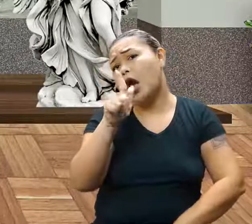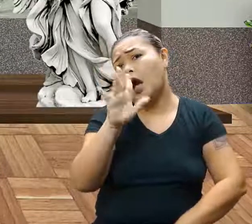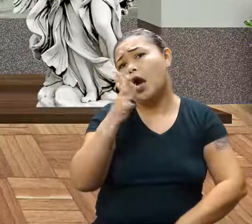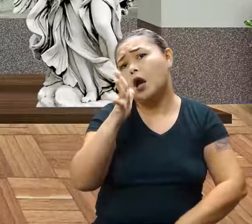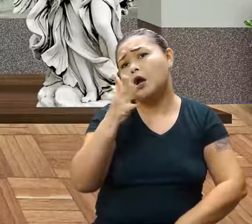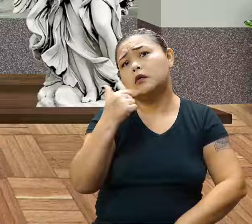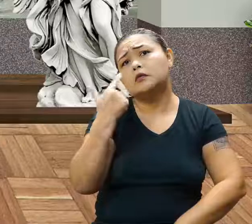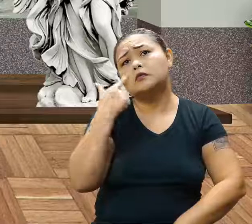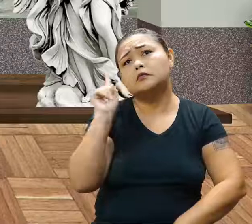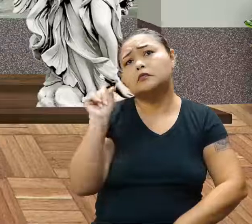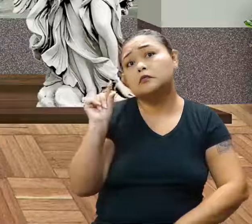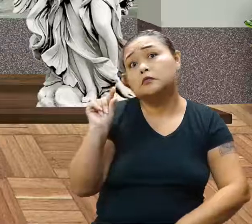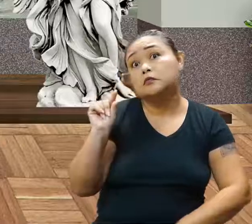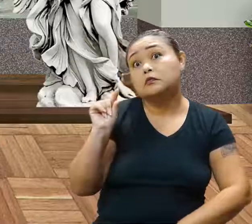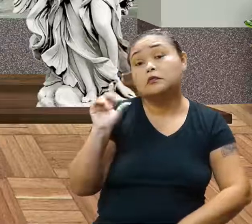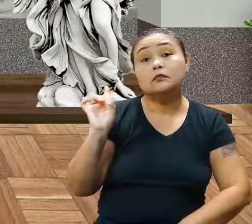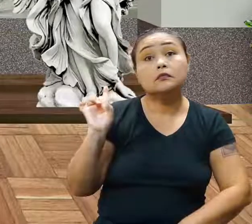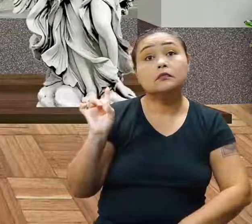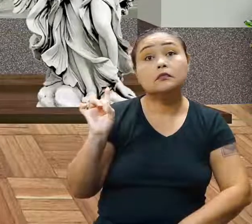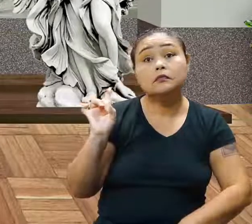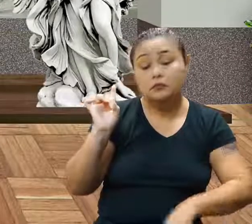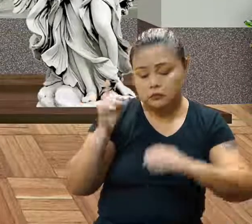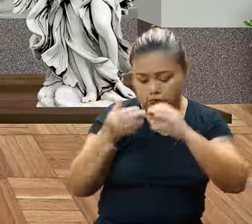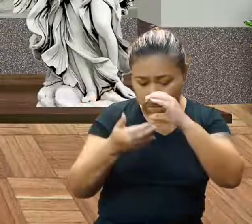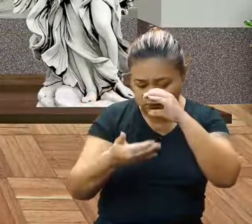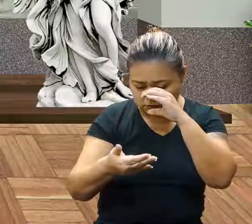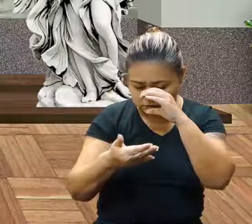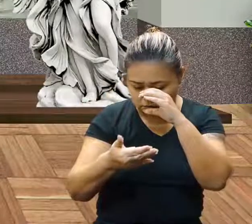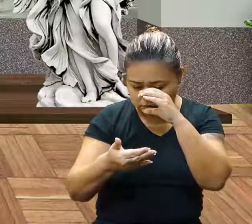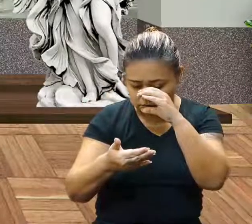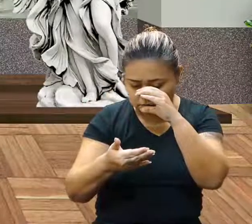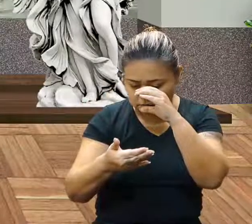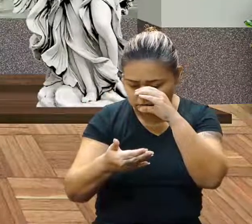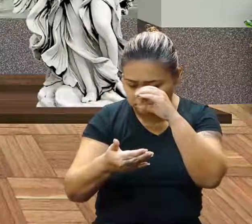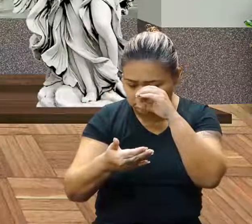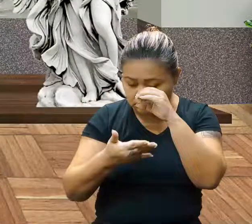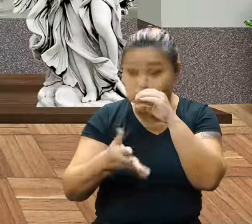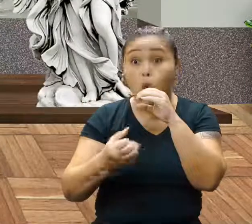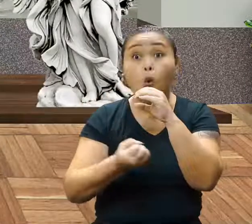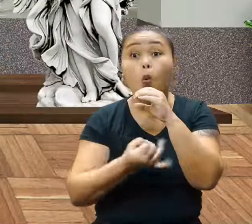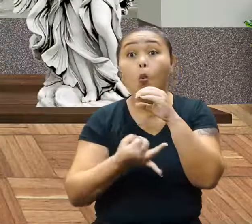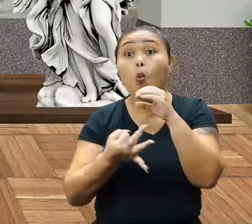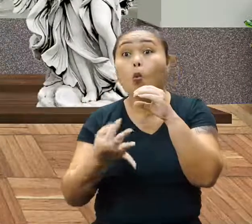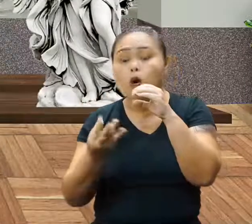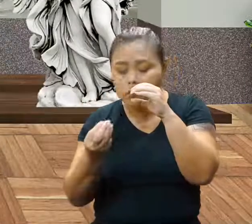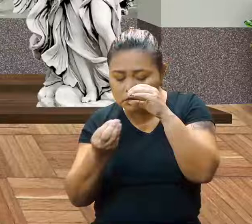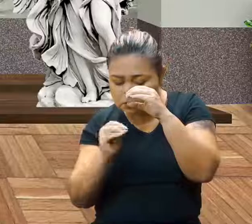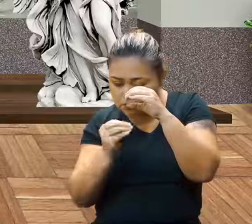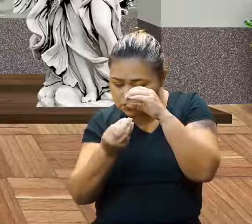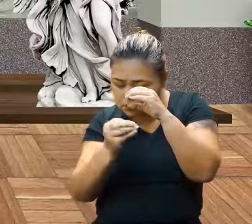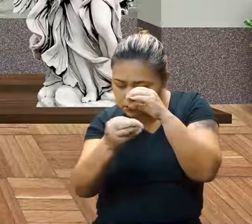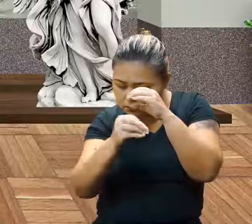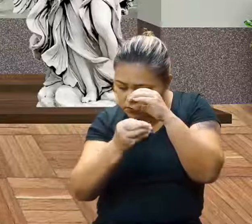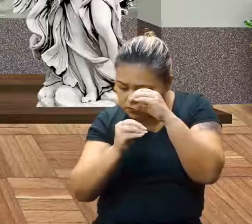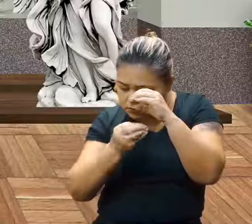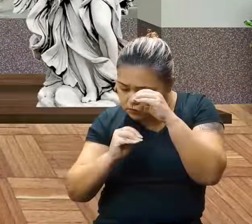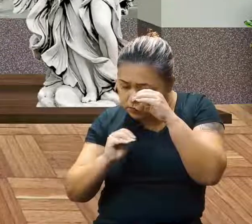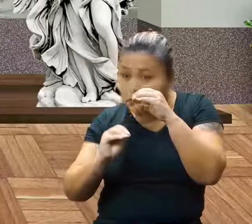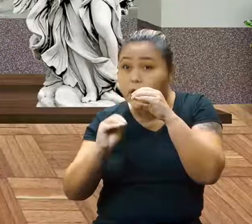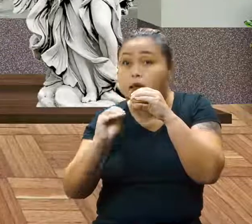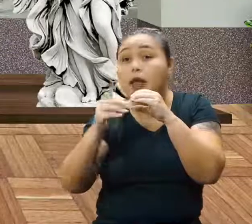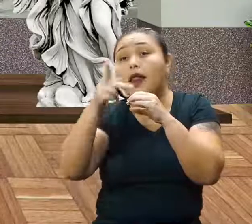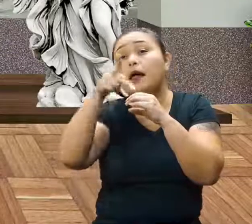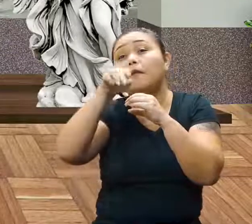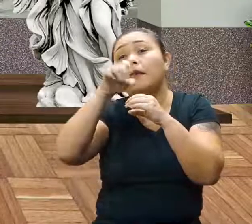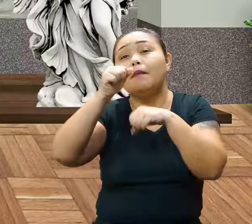ó. Vocês verão quantos grãos irão formar aquela pepita.